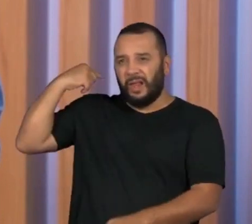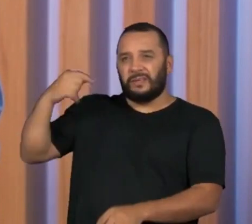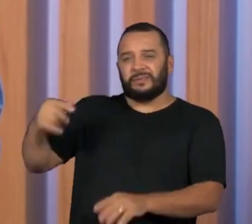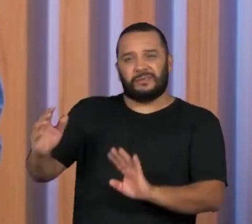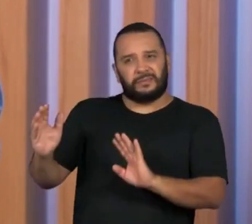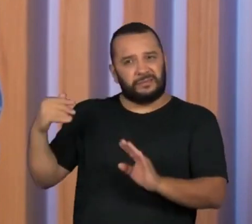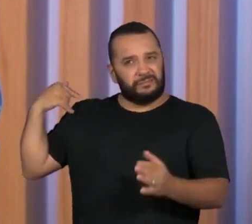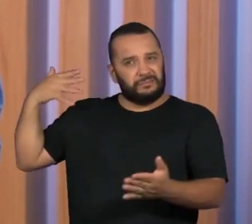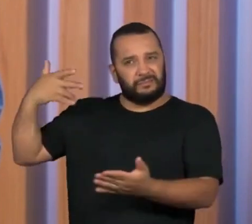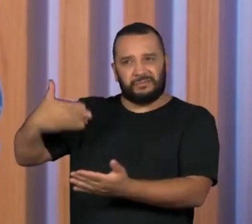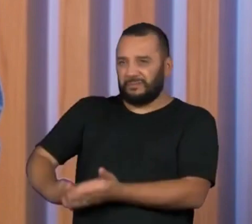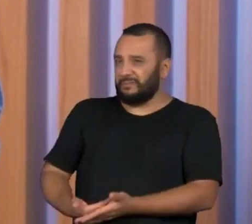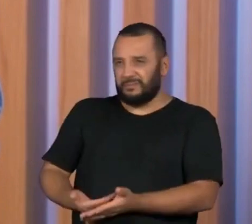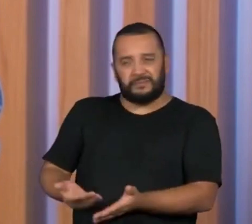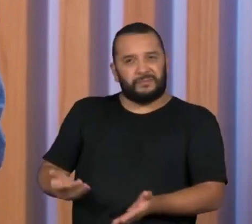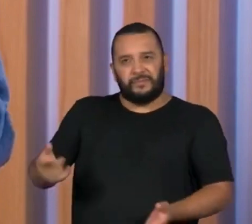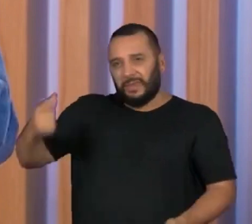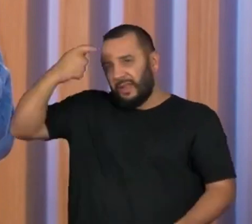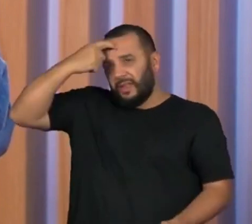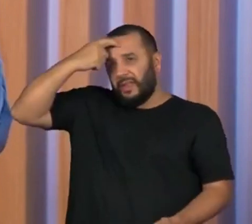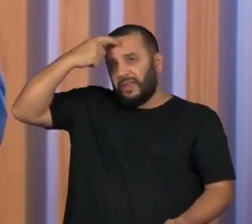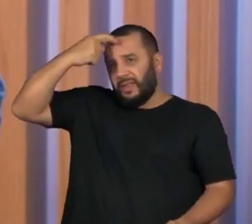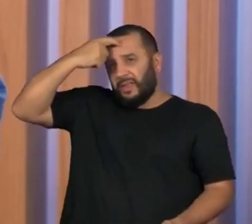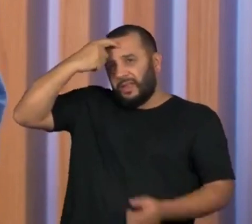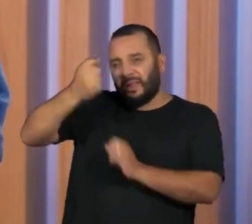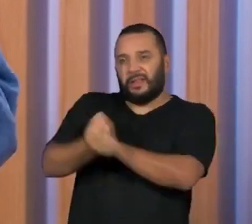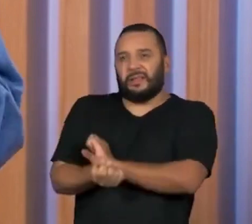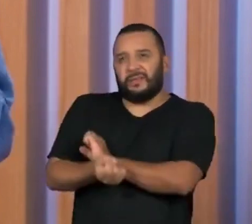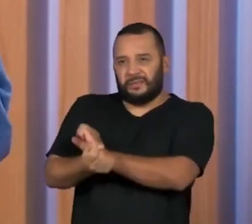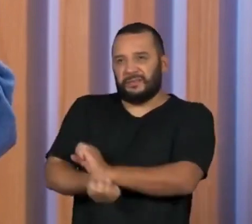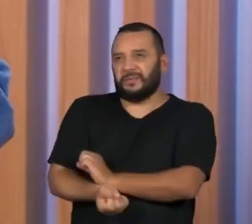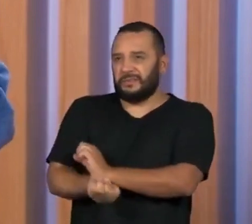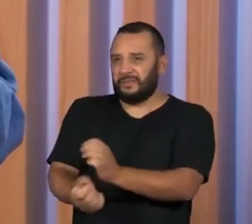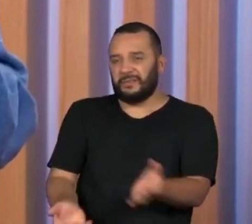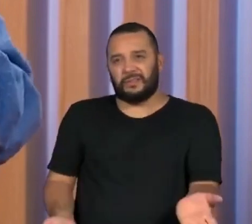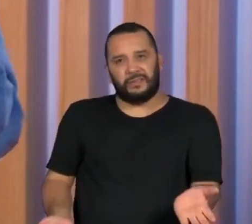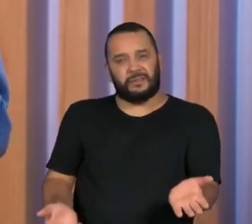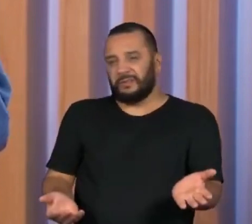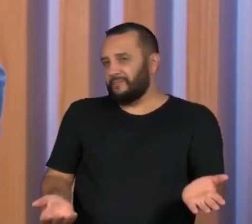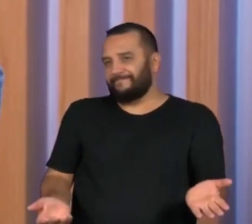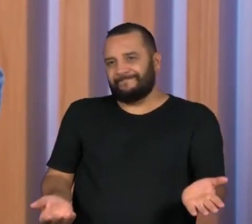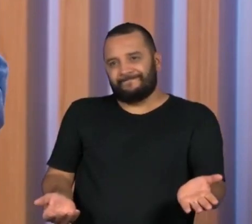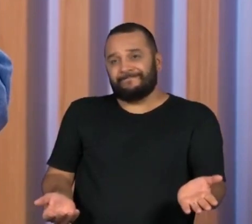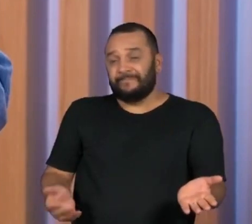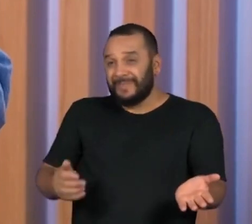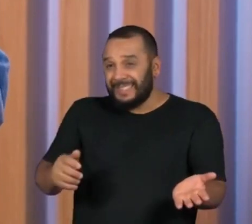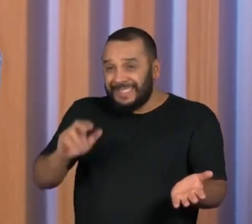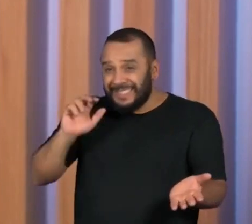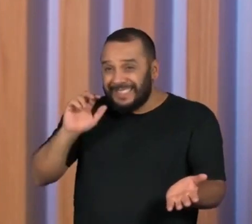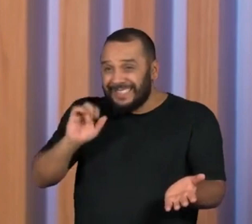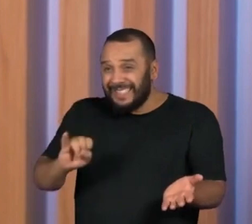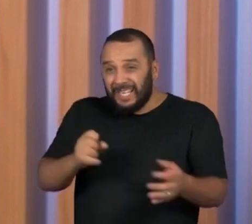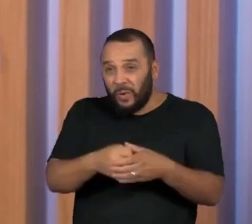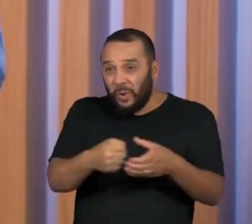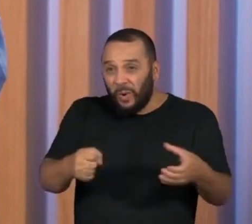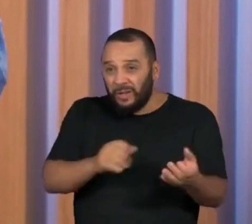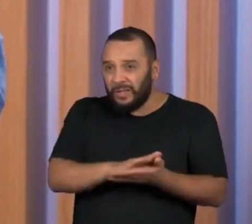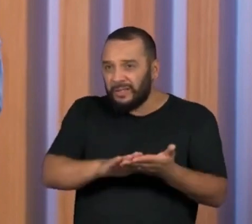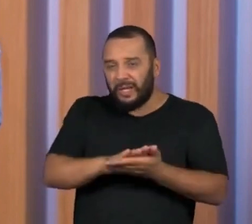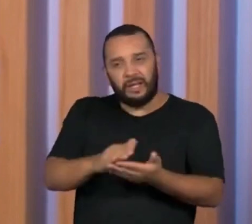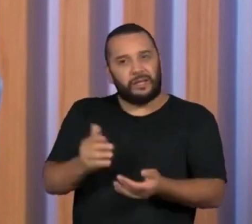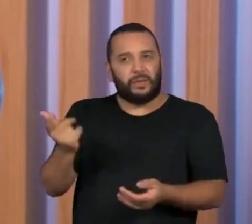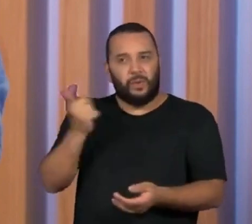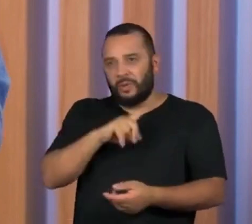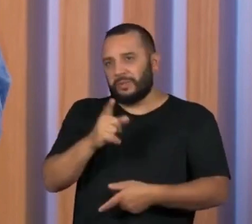ainda muito arcaico né escravagista a gente não vai conseguir avançar eu acho que é uma uma política